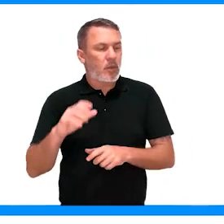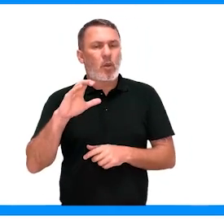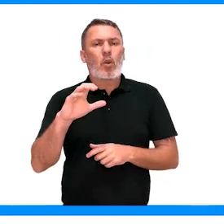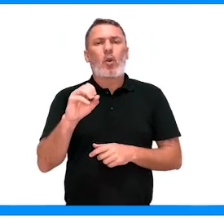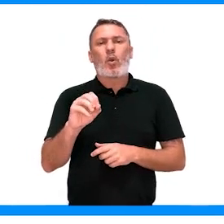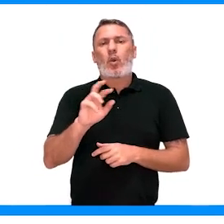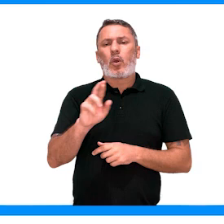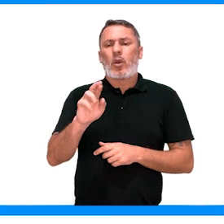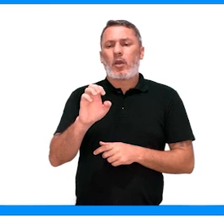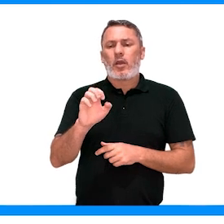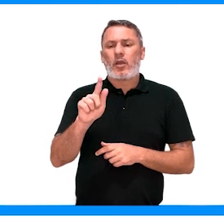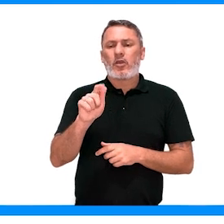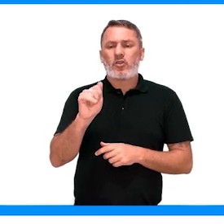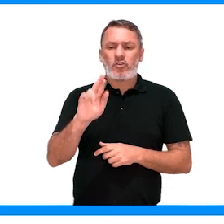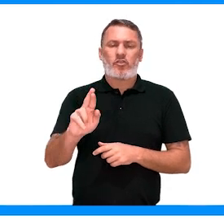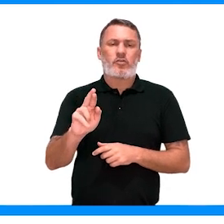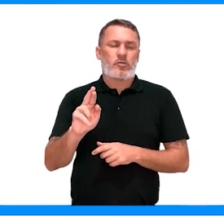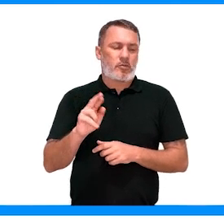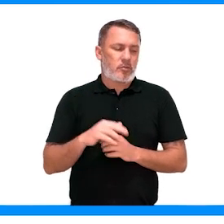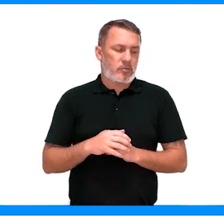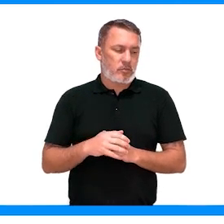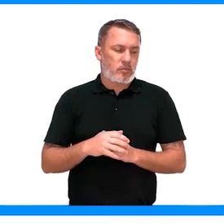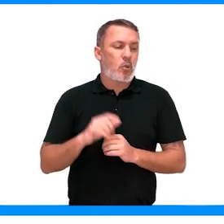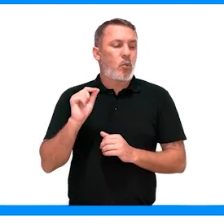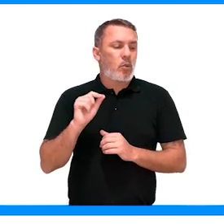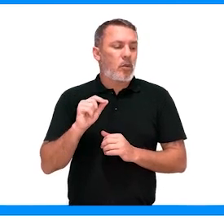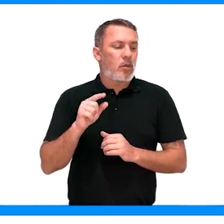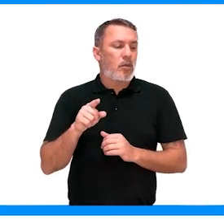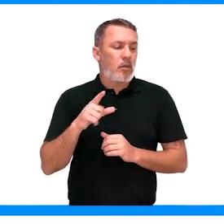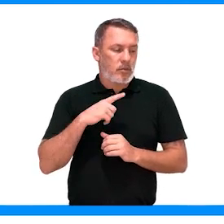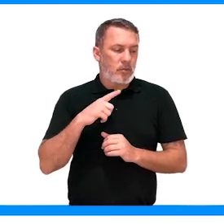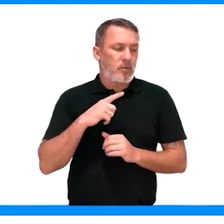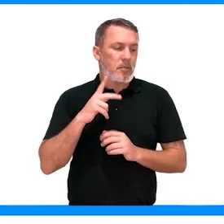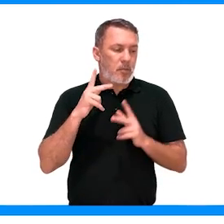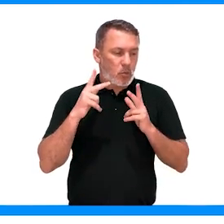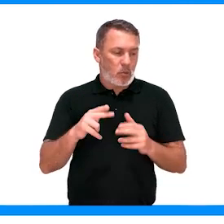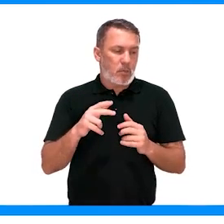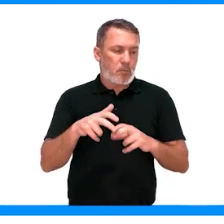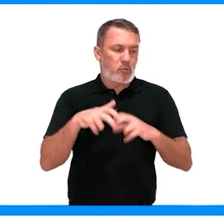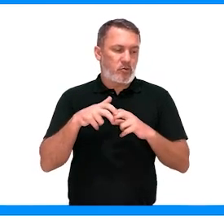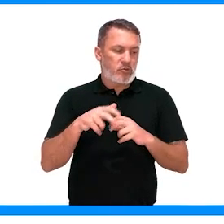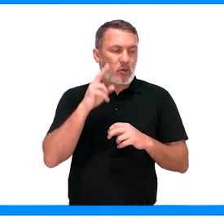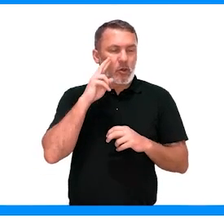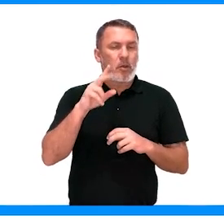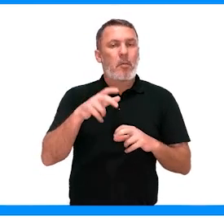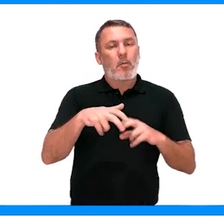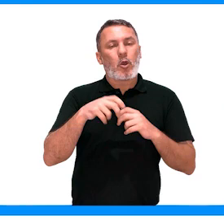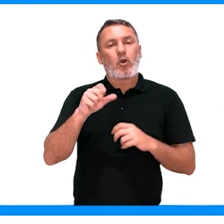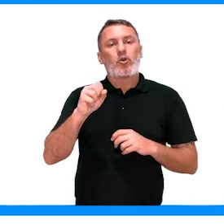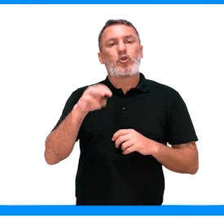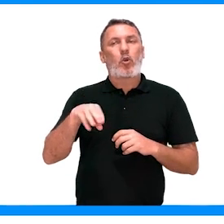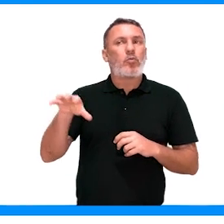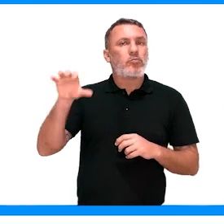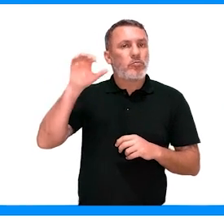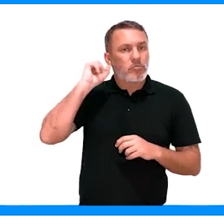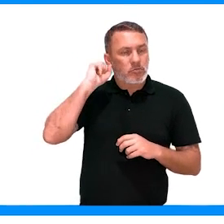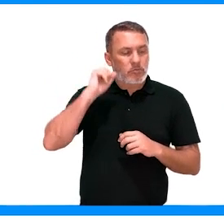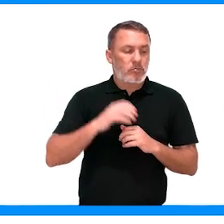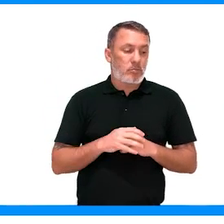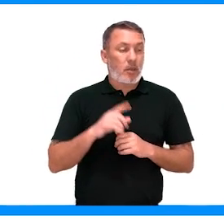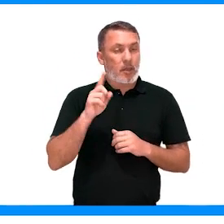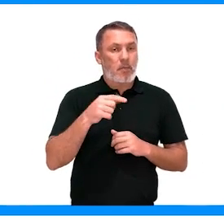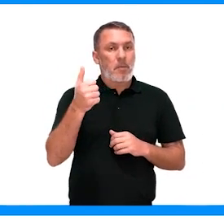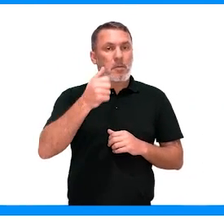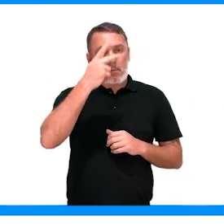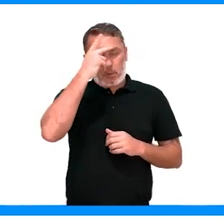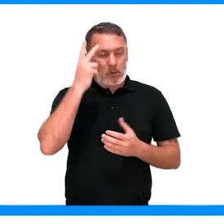A outra agora, o outro verbinho vai ser corrigir, que também pelo mesmo motivo, da sonoridade. Então,